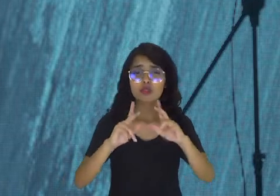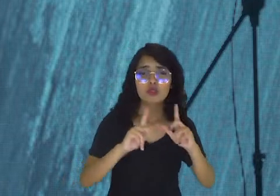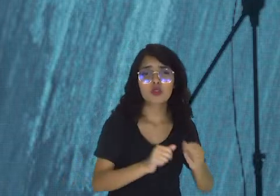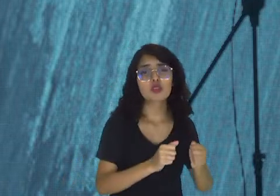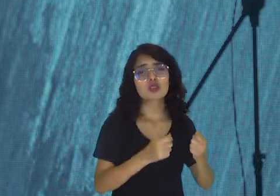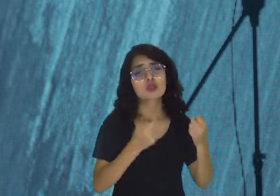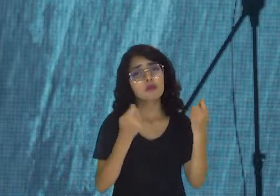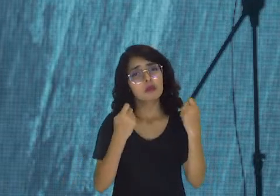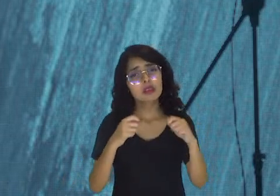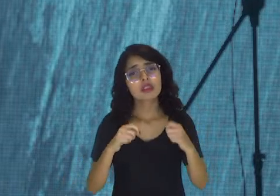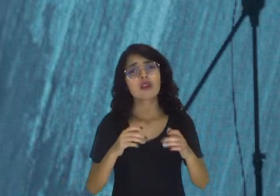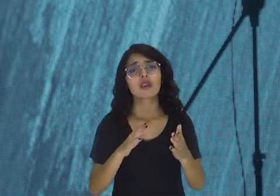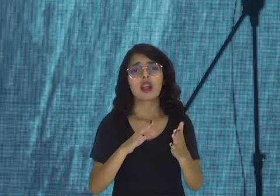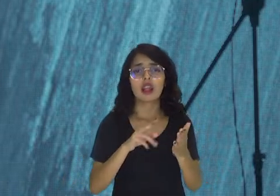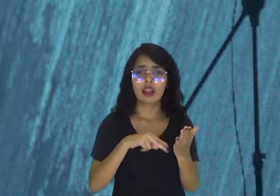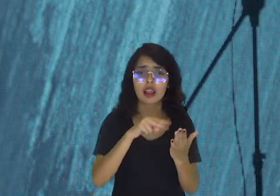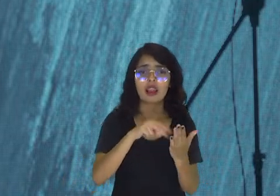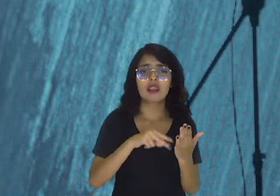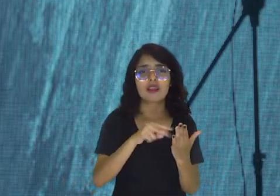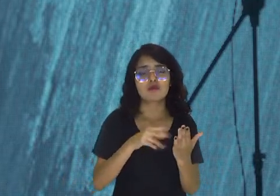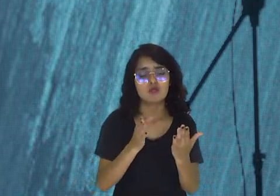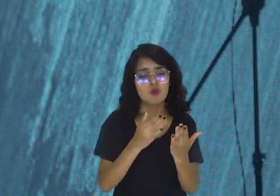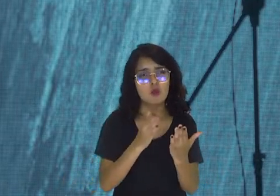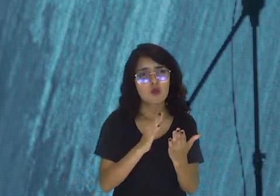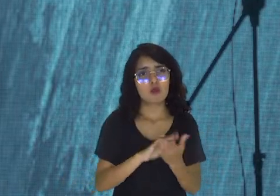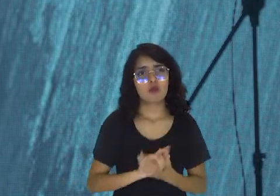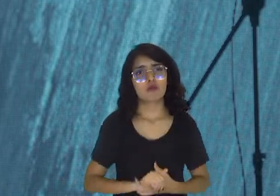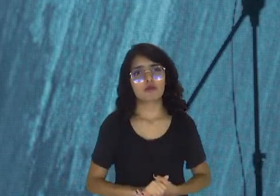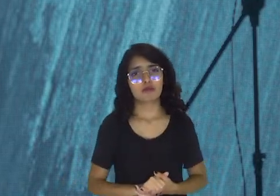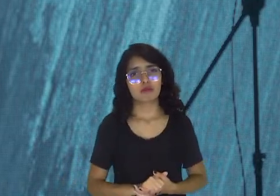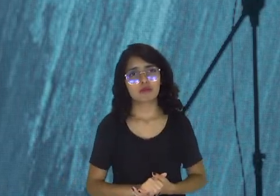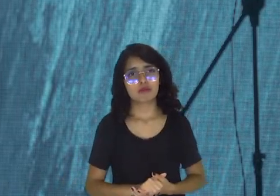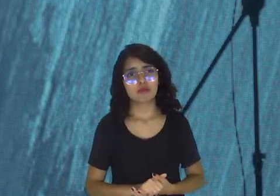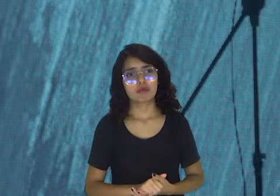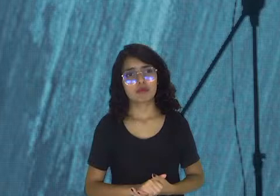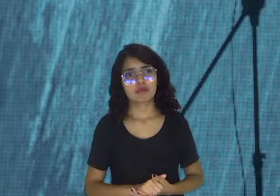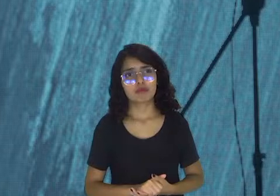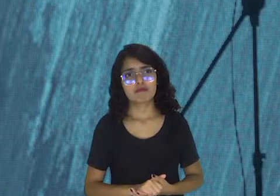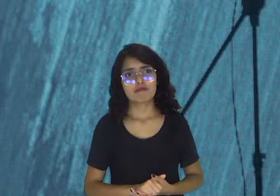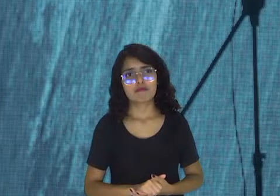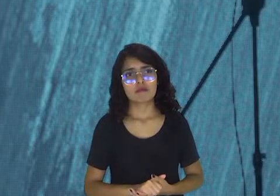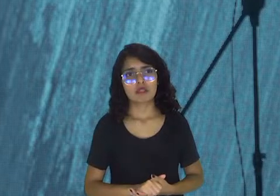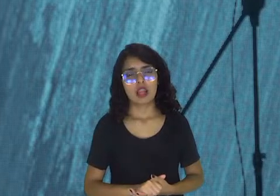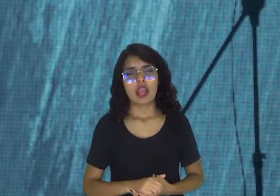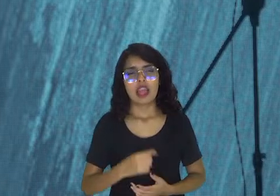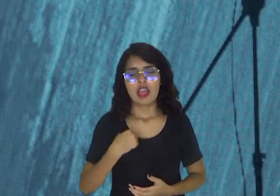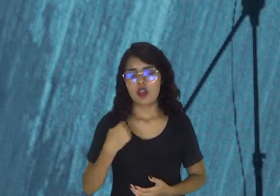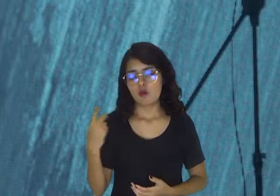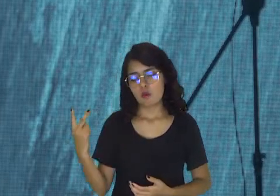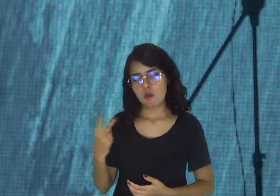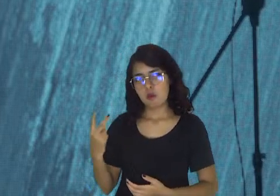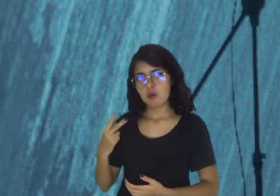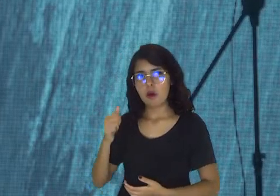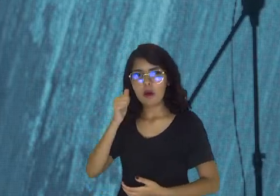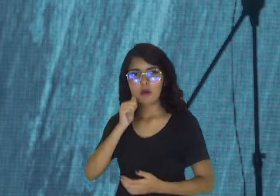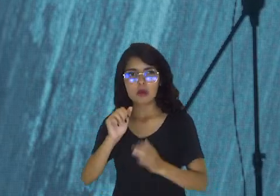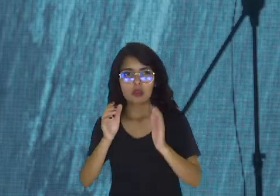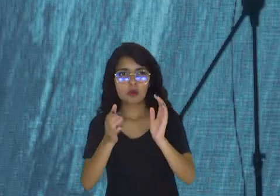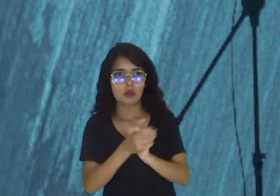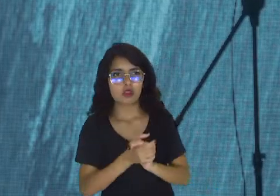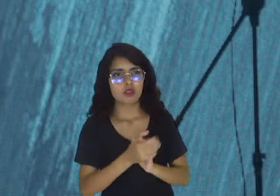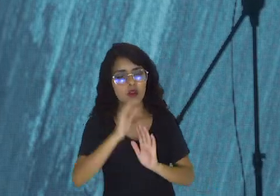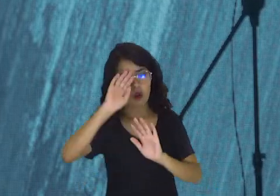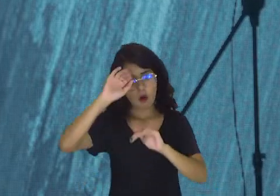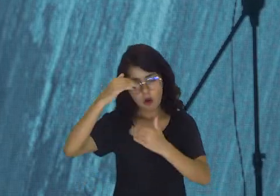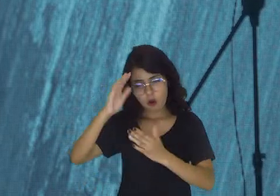amado. Ontem eu tive a oportunidade, eu e a Beth, nós tivemos a honra e a oportunidade, irmãos.